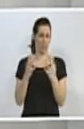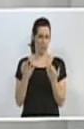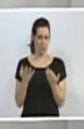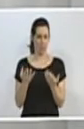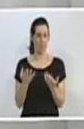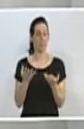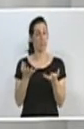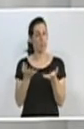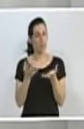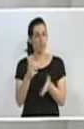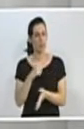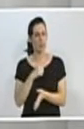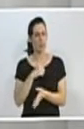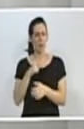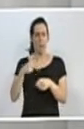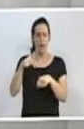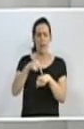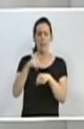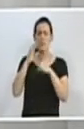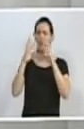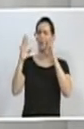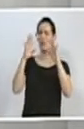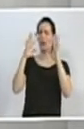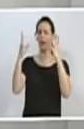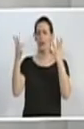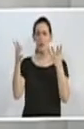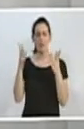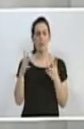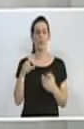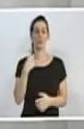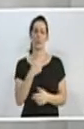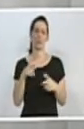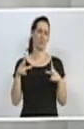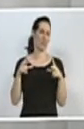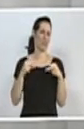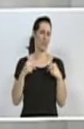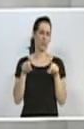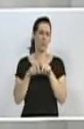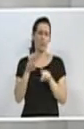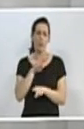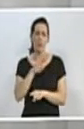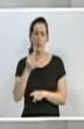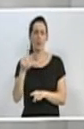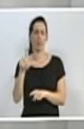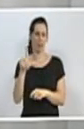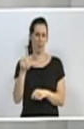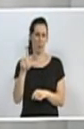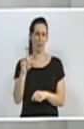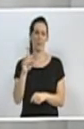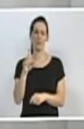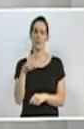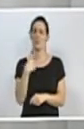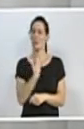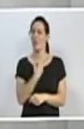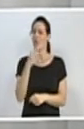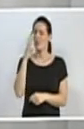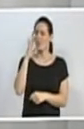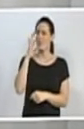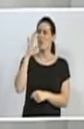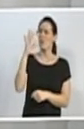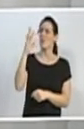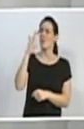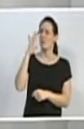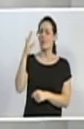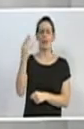possamos ter aquele país que nós sonhamos, aquele país que nós merecemos e aquela Blumenau, que é a Blumenau dos nossos sonhos, que